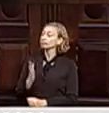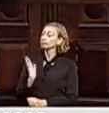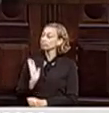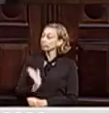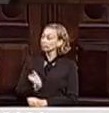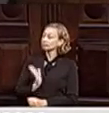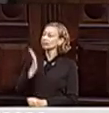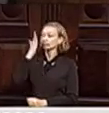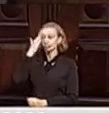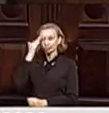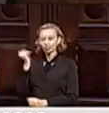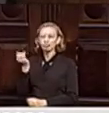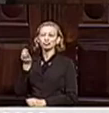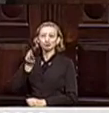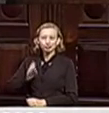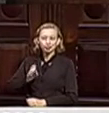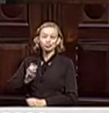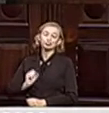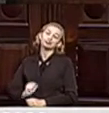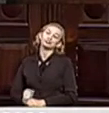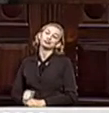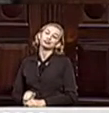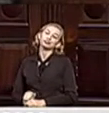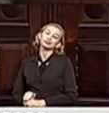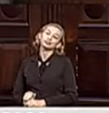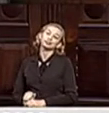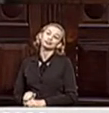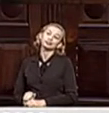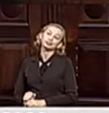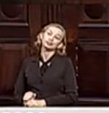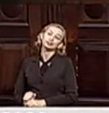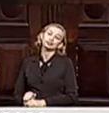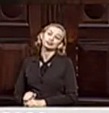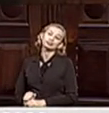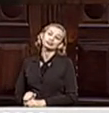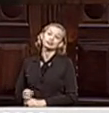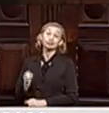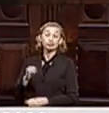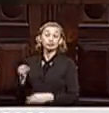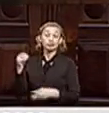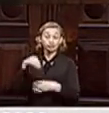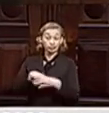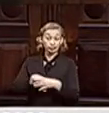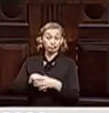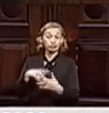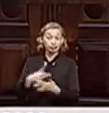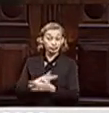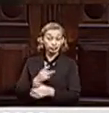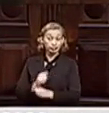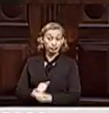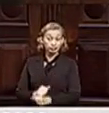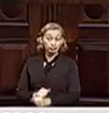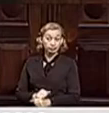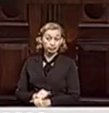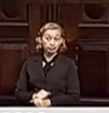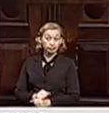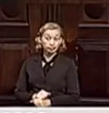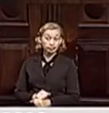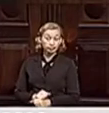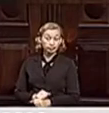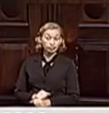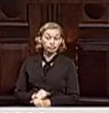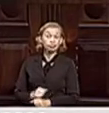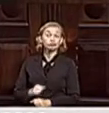sabíamos claramente que se a votação fosse feita, ele, Joaquim